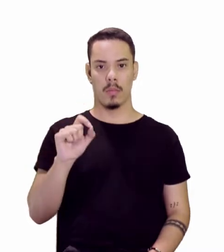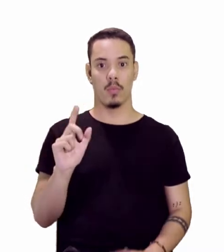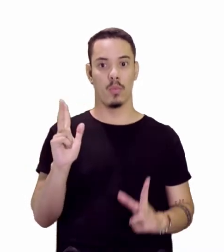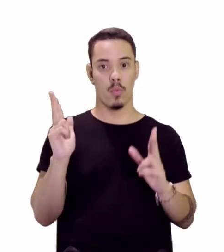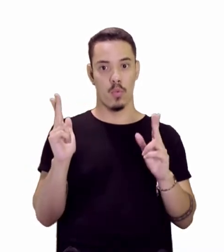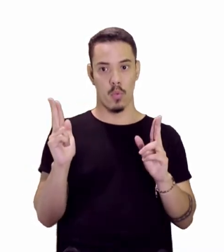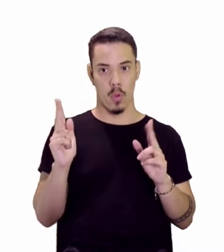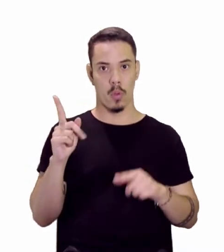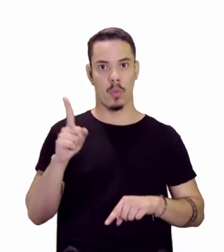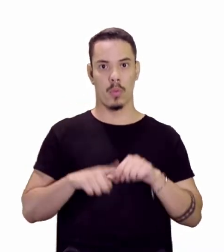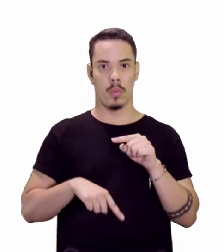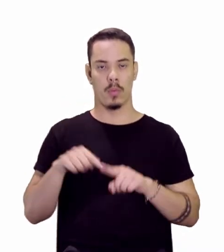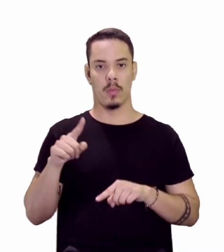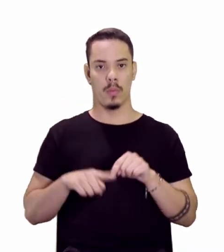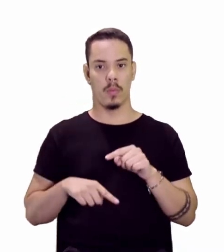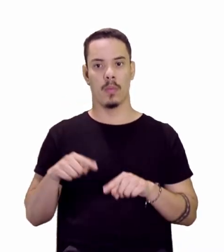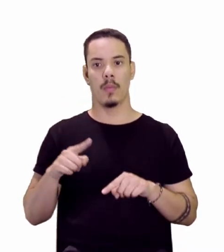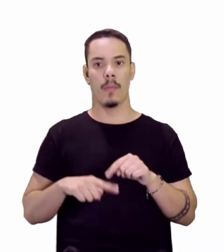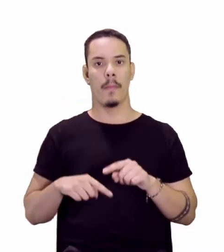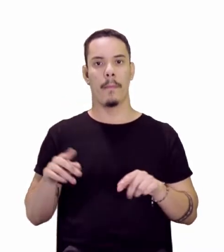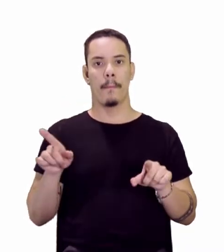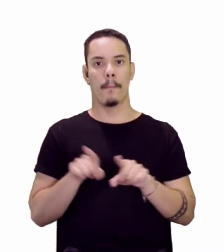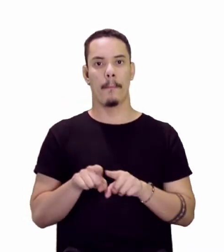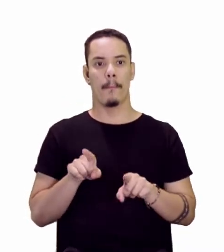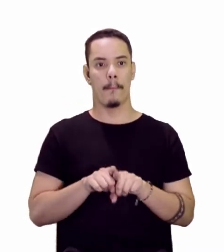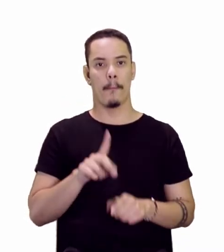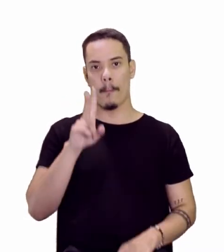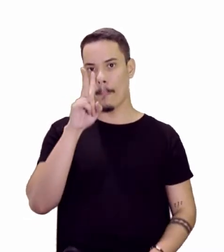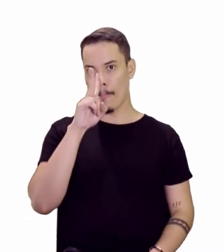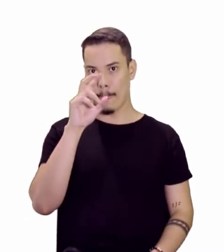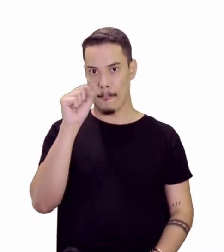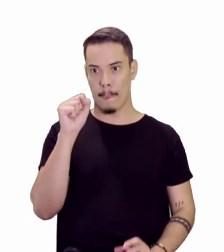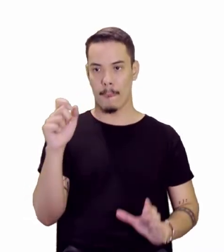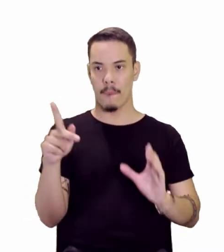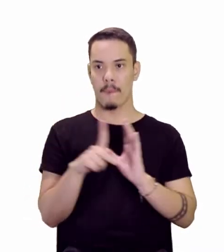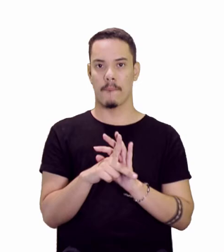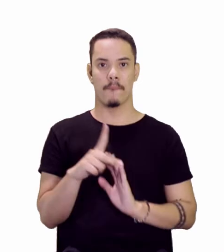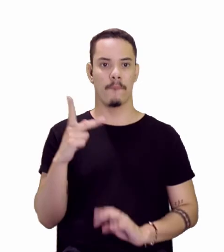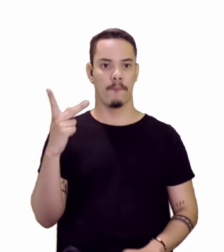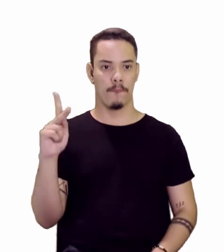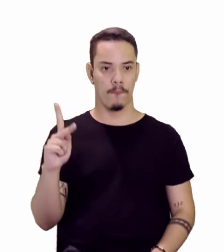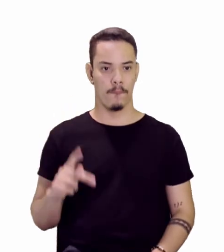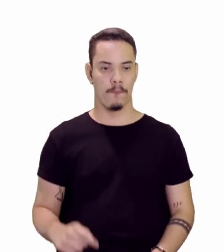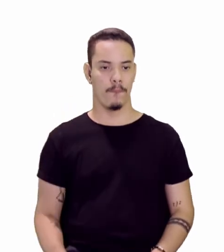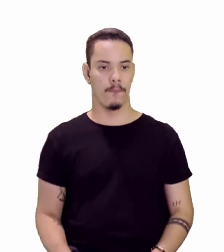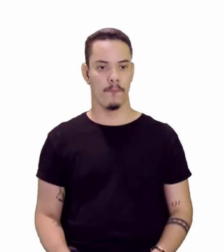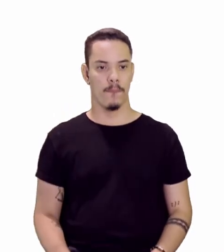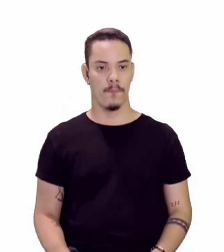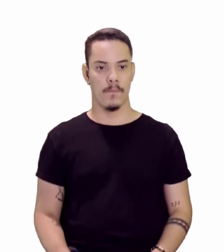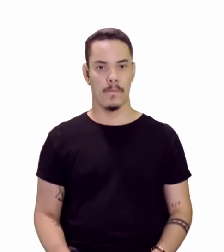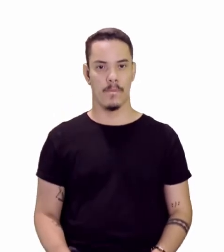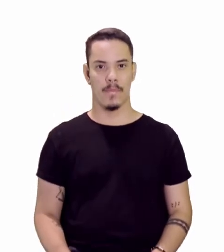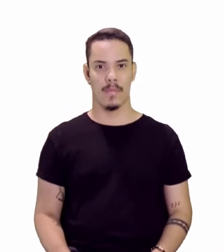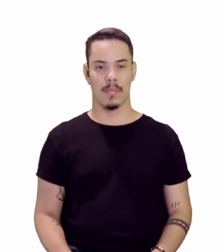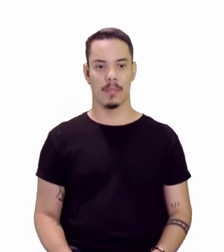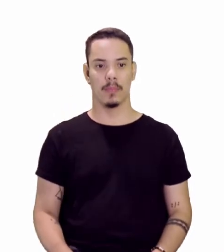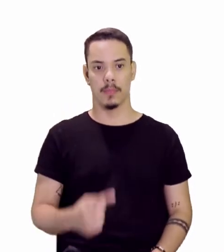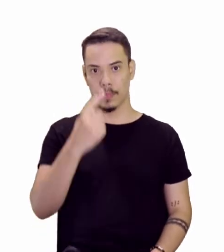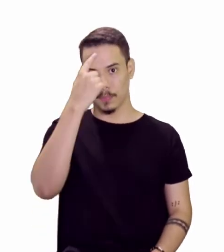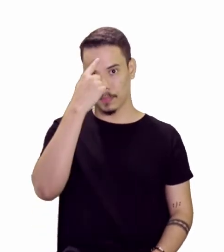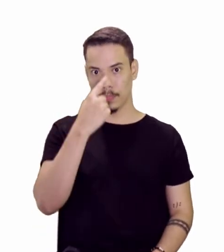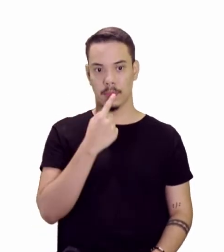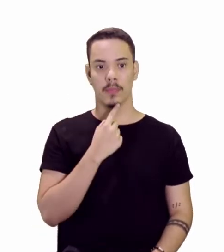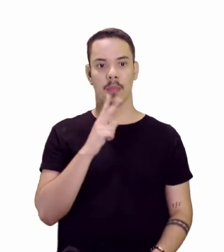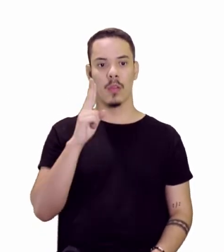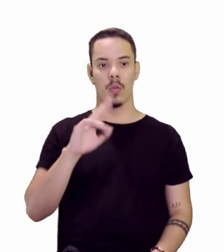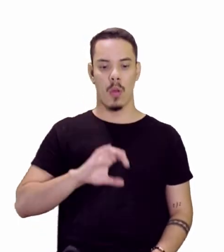do objeto. Ou seja, o peso do objeto será igual à força que o líquido daquele empuxo ali, exerce sobre ele, né? Então, olha só, botaram até um submarino. Tipo o